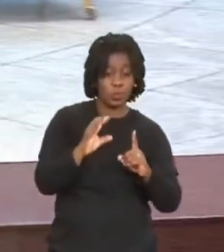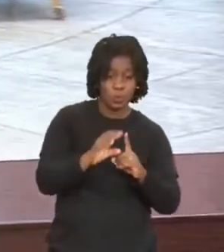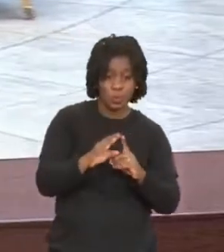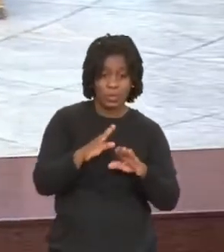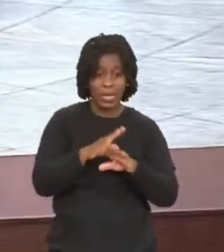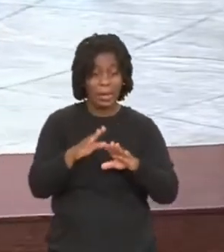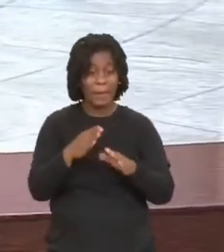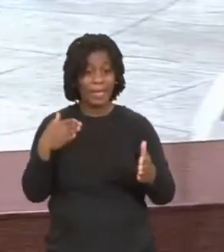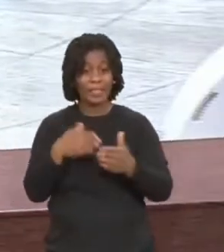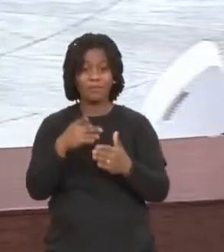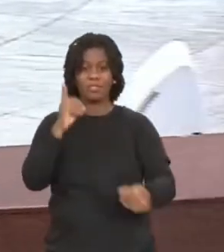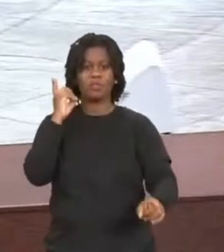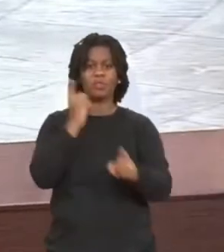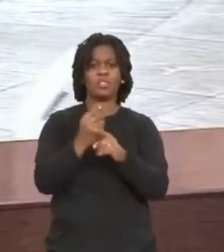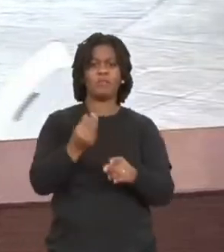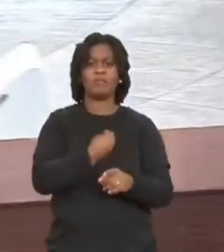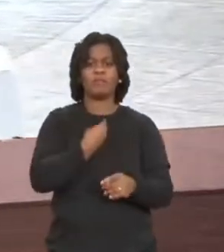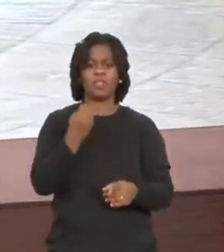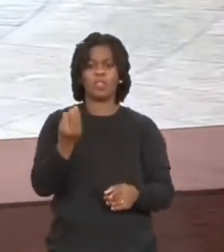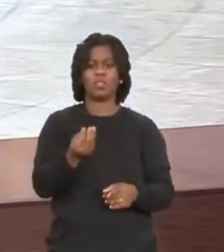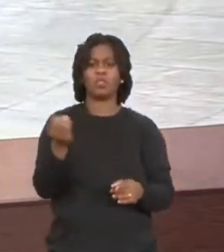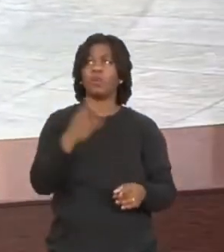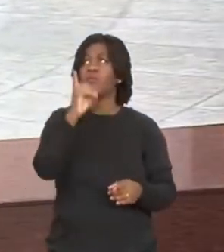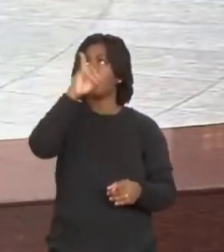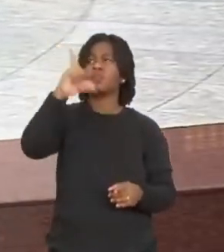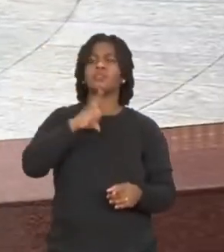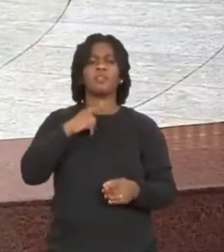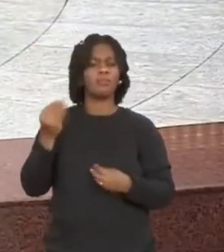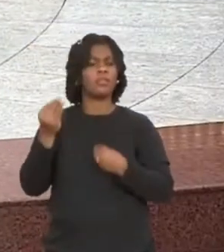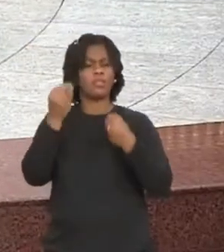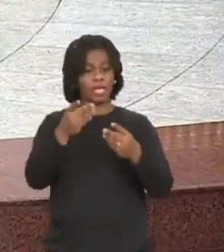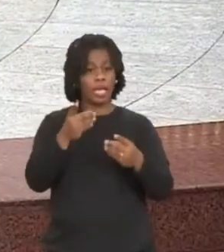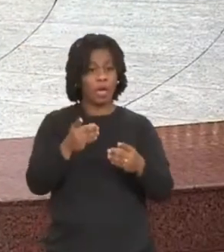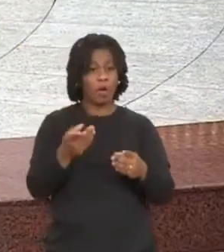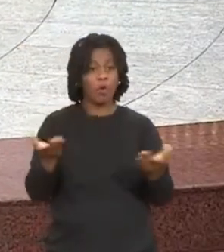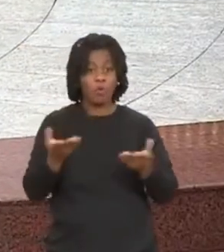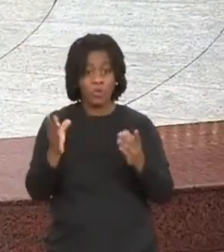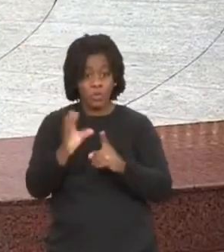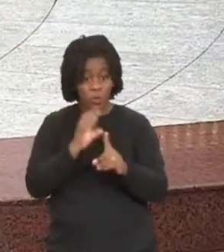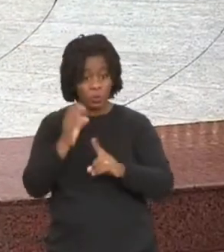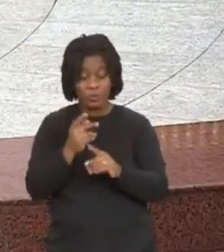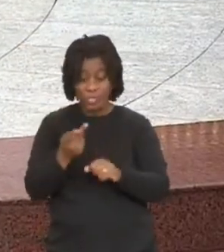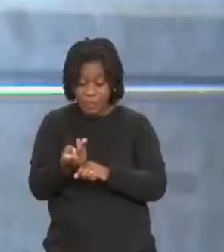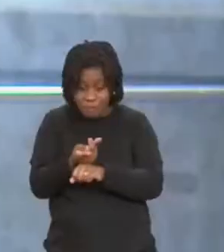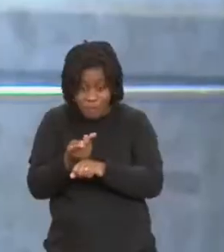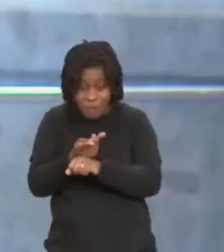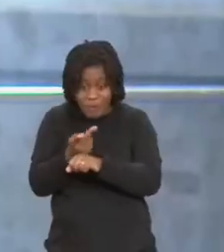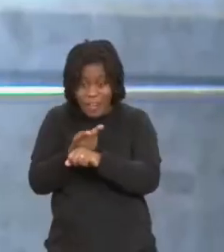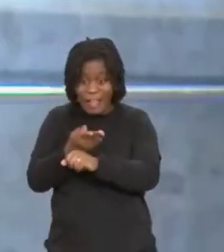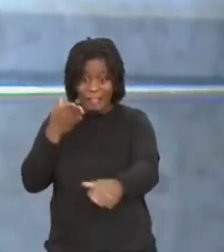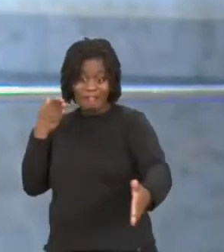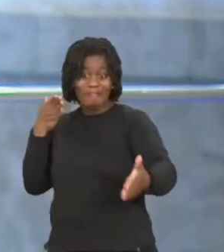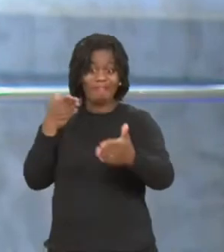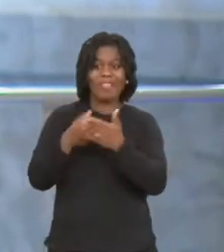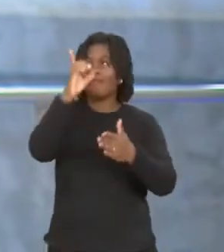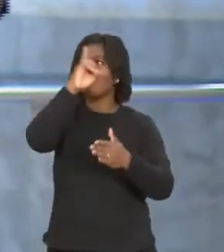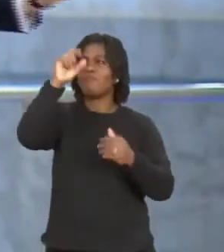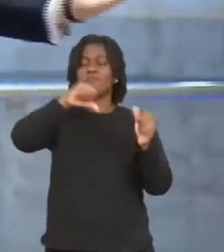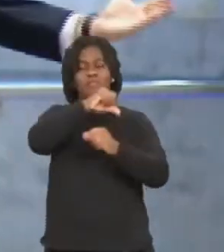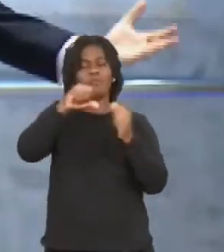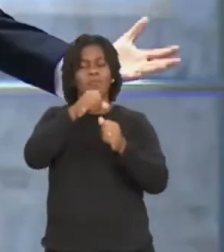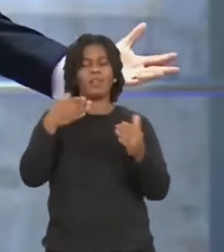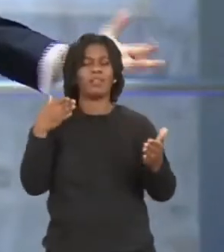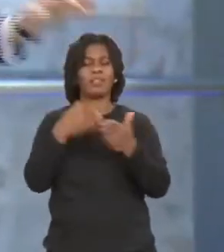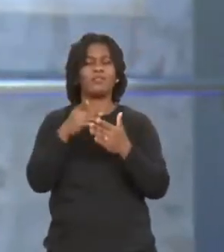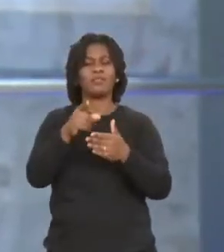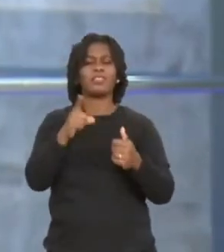achar a vida nova que Deus tem para você. Hoje é a reunião de você não parar de buscar até Deus te transformar, até você